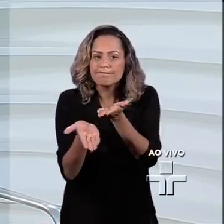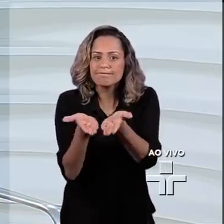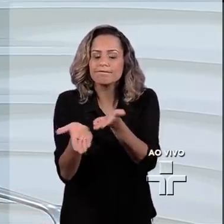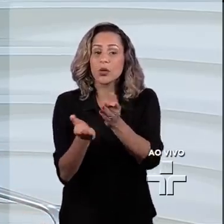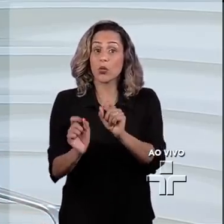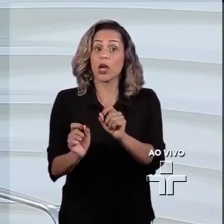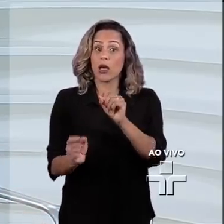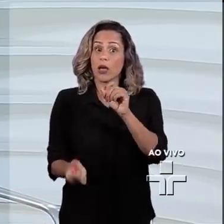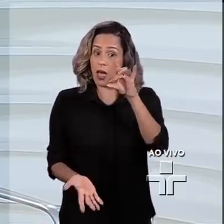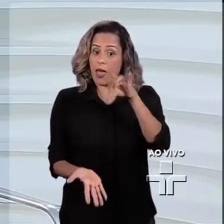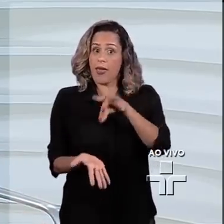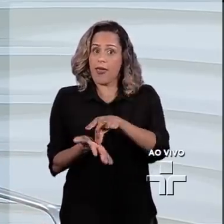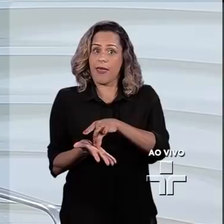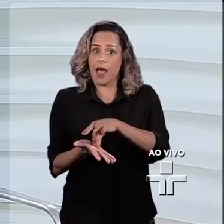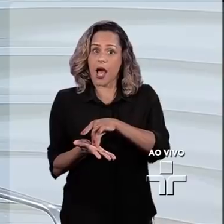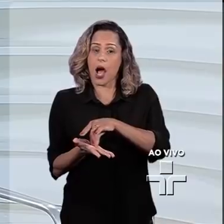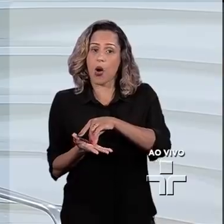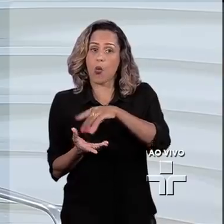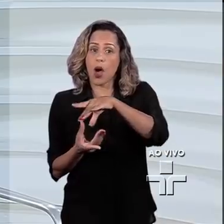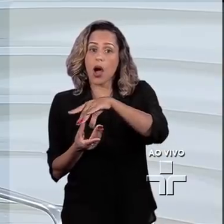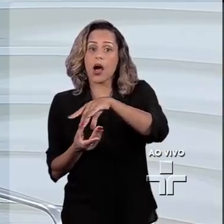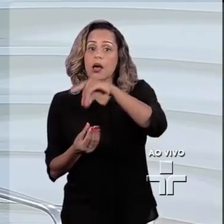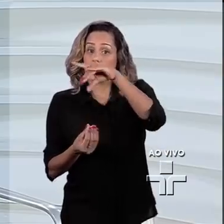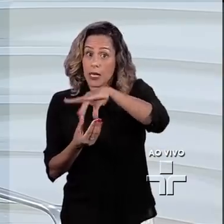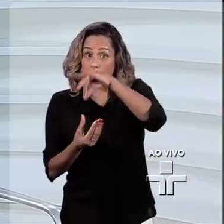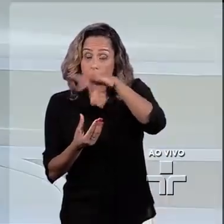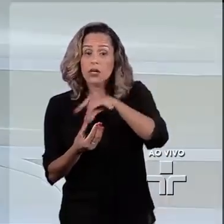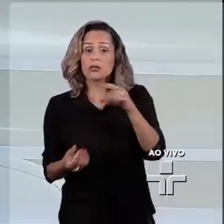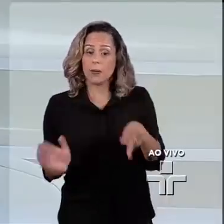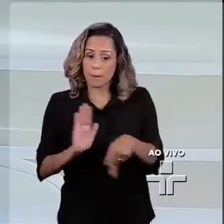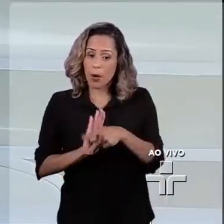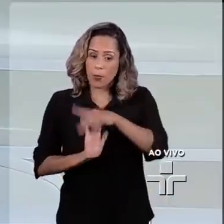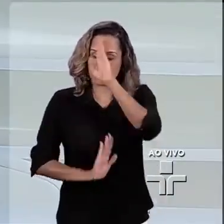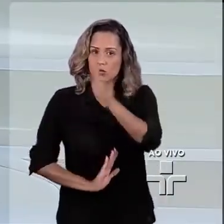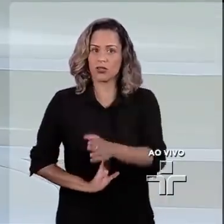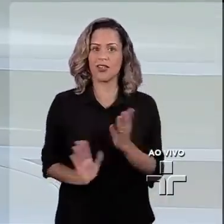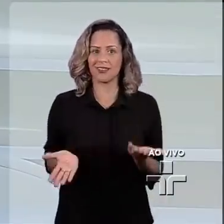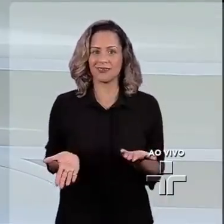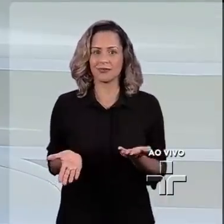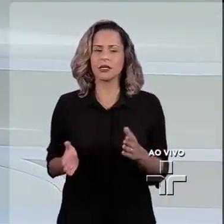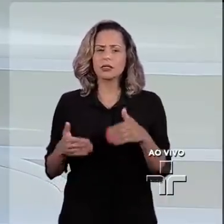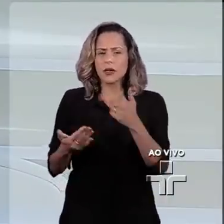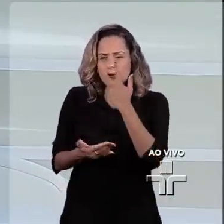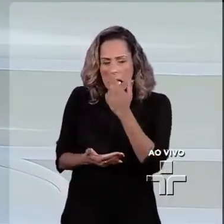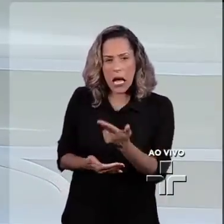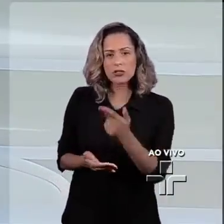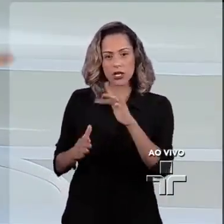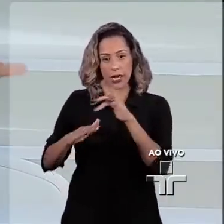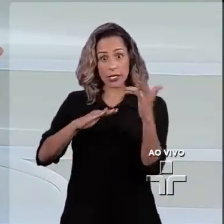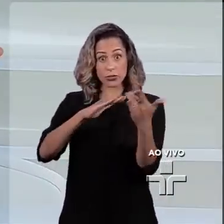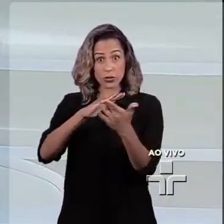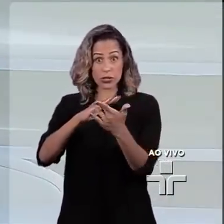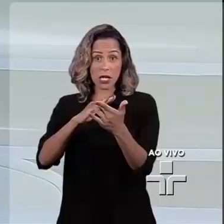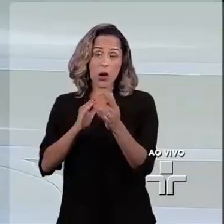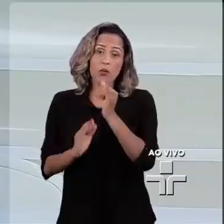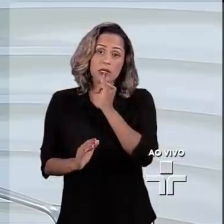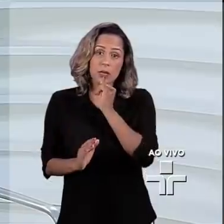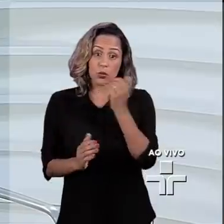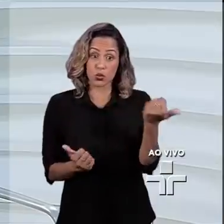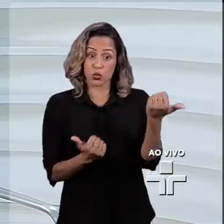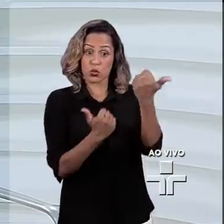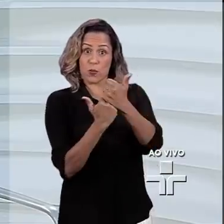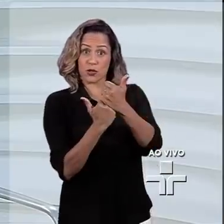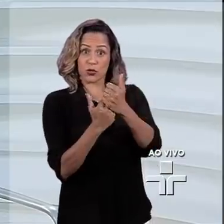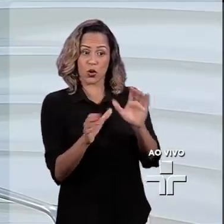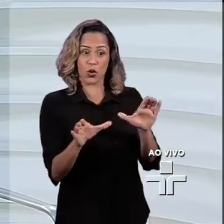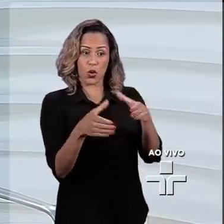democracia efetiva e não apenas uma democracia representativa. Então, o senhor acha que as redes sociais elas podem substituir os conselhos, por exemplo? É isso que vai acontecer? Não sei se